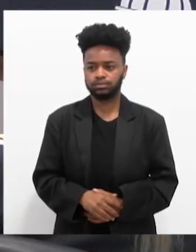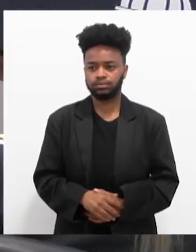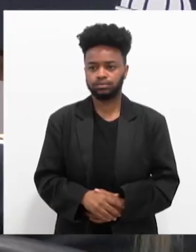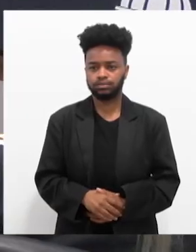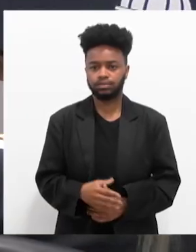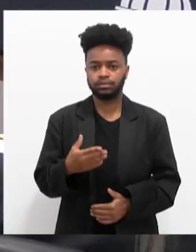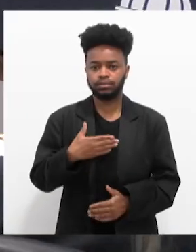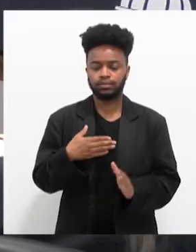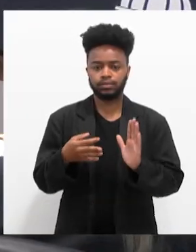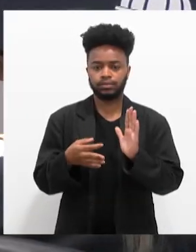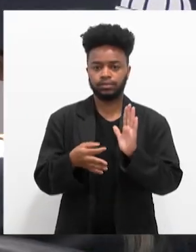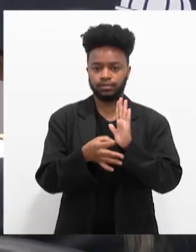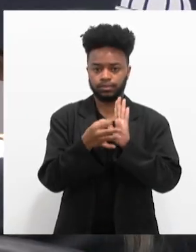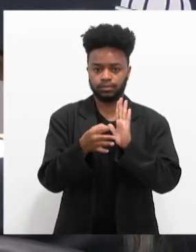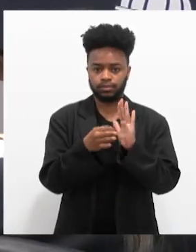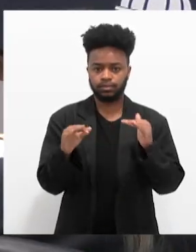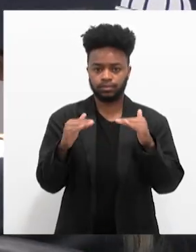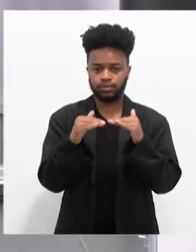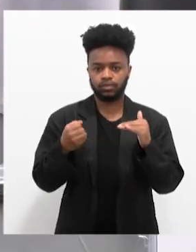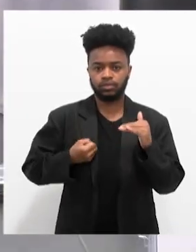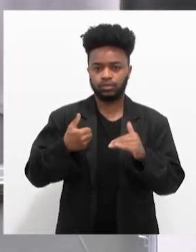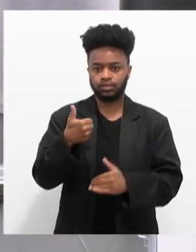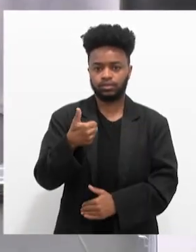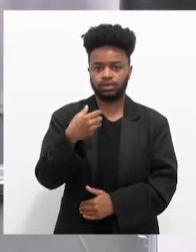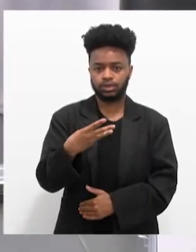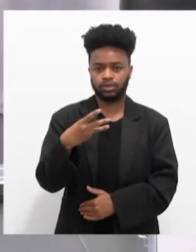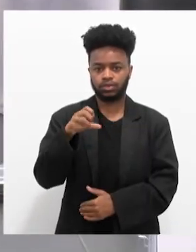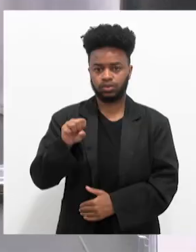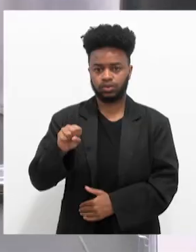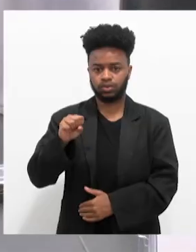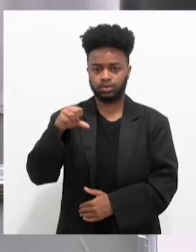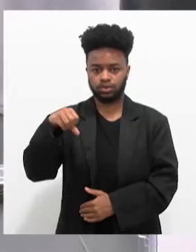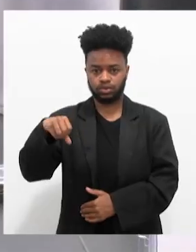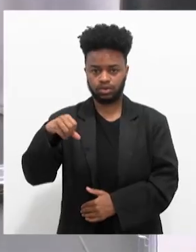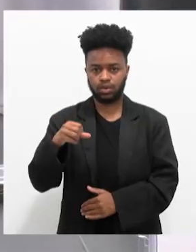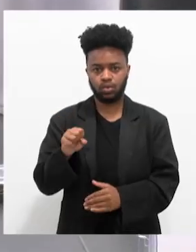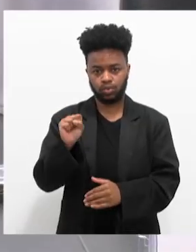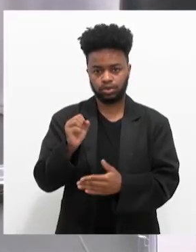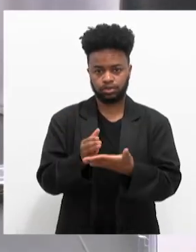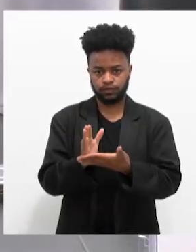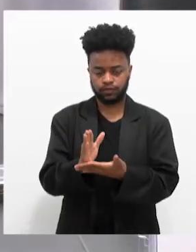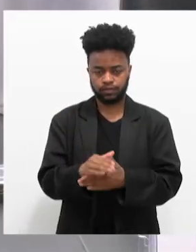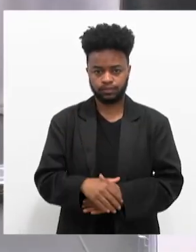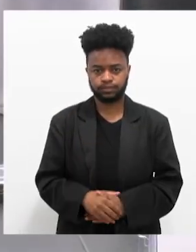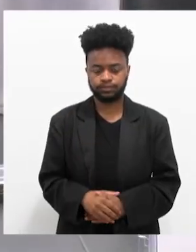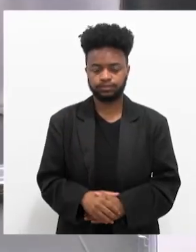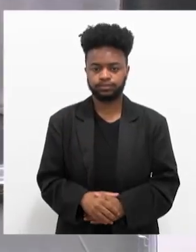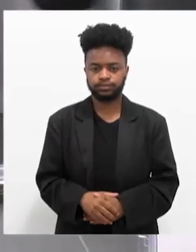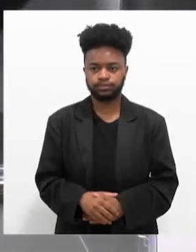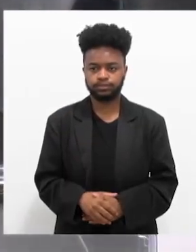parecer, favorável às emendas modificativas número 1, 3, 8 e 9. 8 aprovada. Okay.